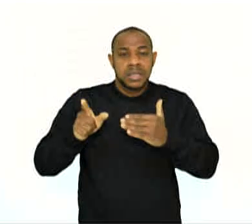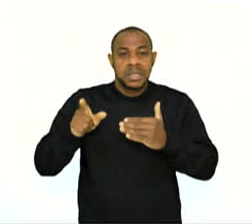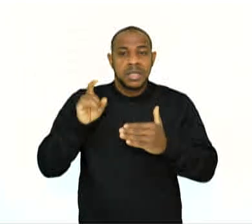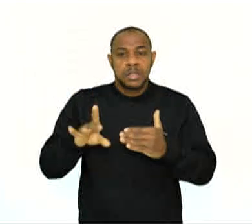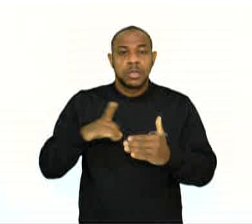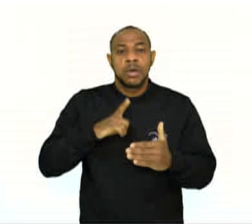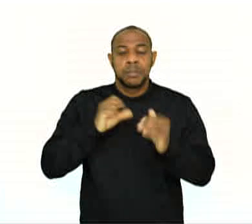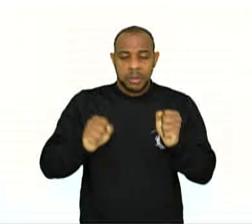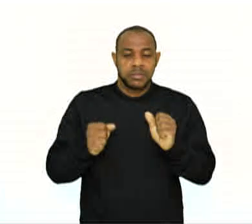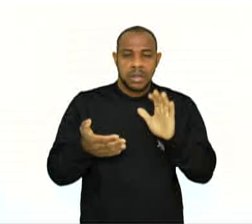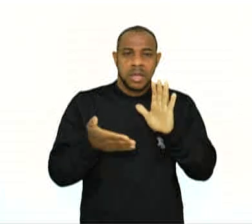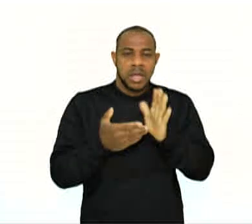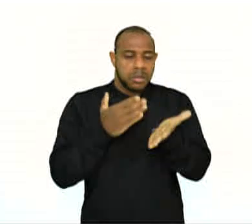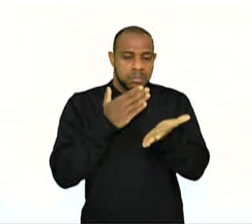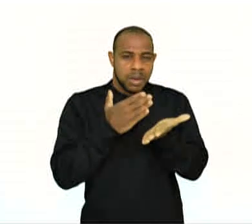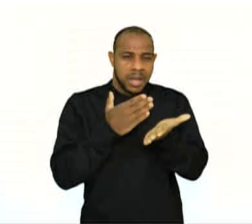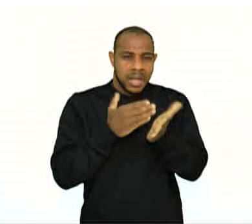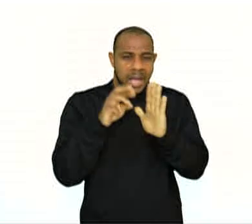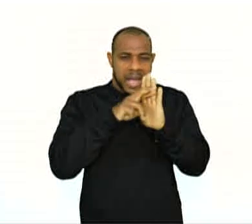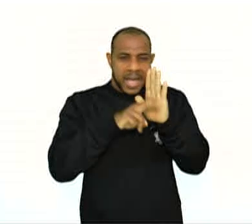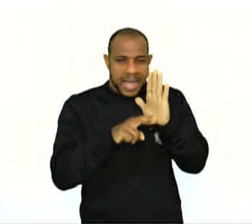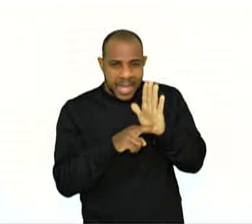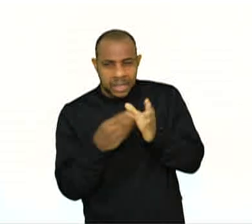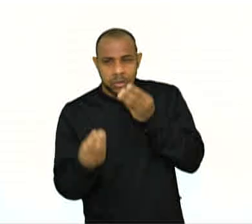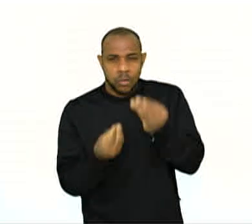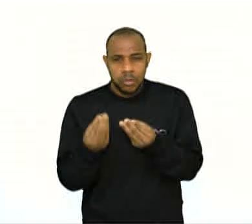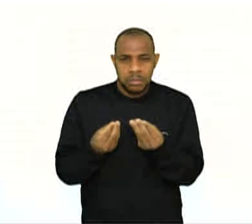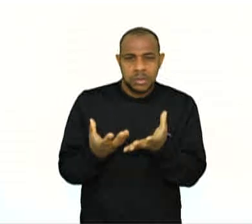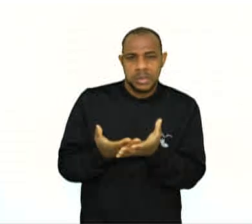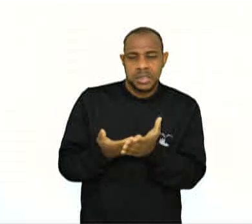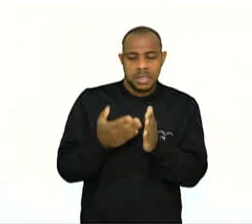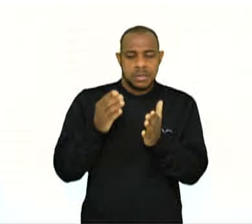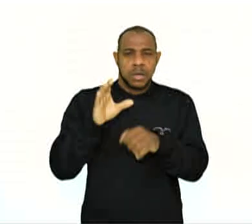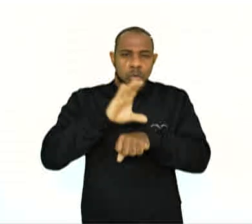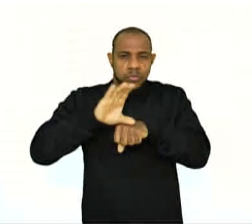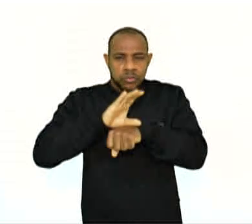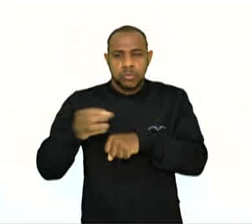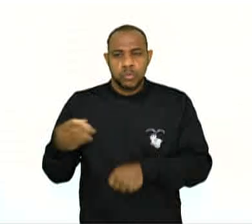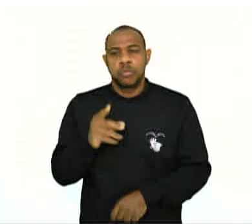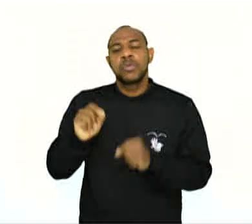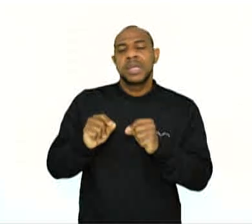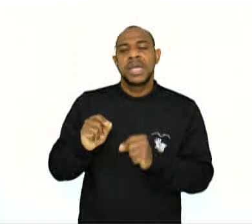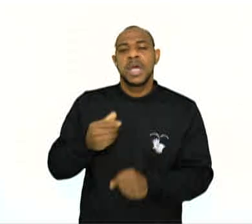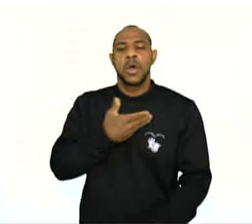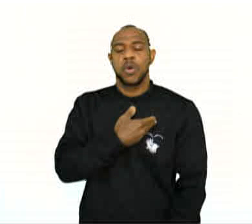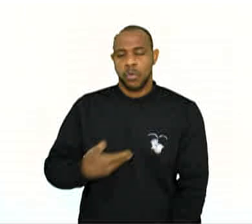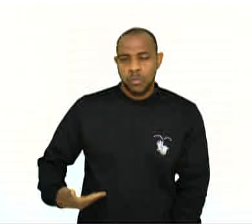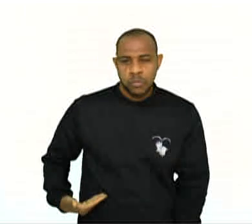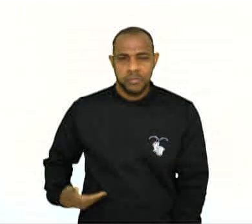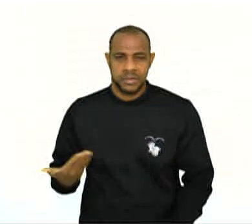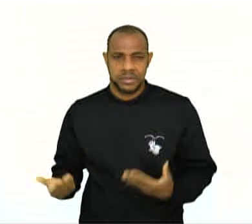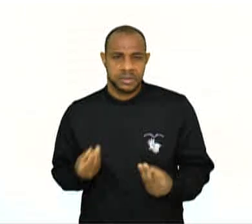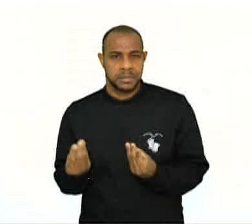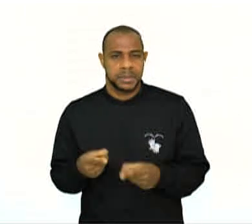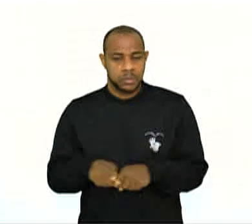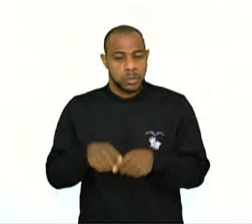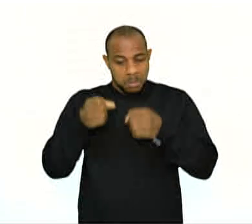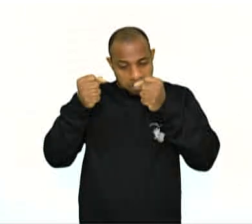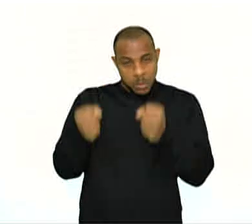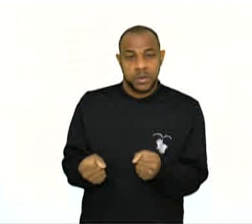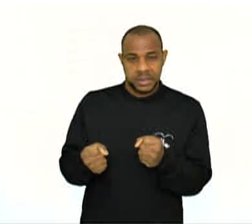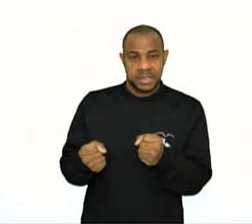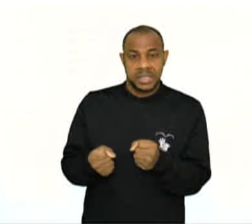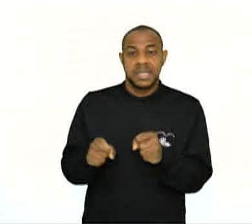cabe editar as normas e os processos de constituição do novo governo e atribuir-lhe os poderes ou